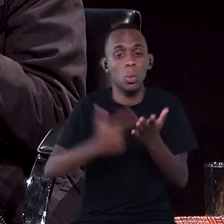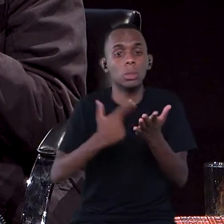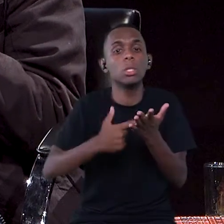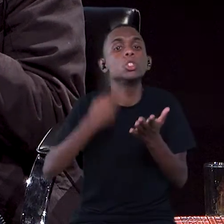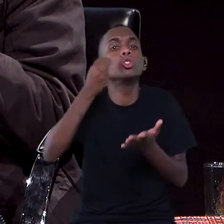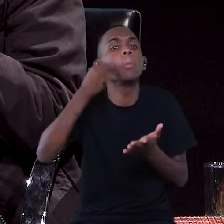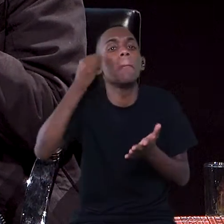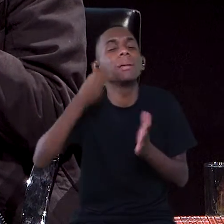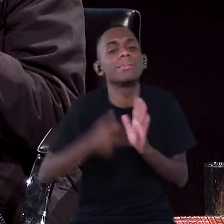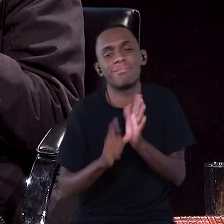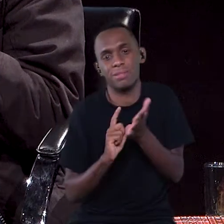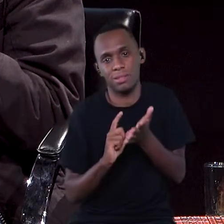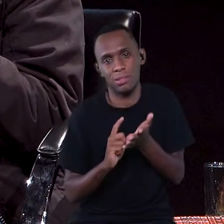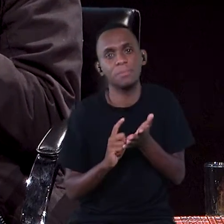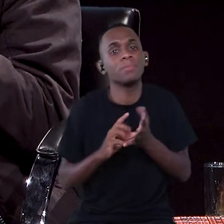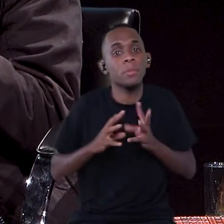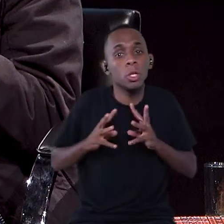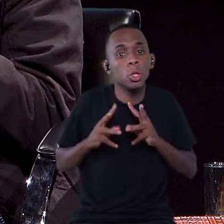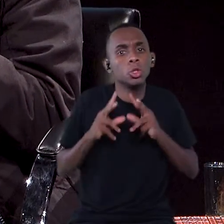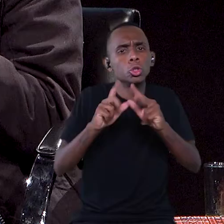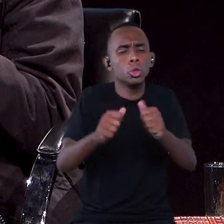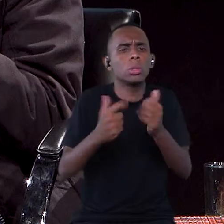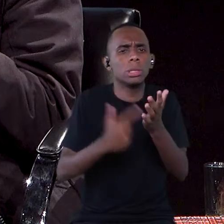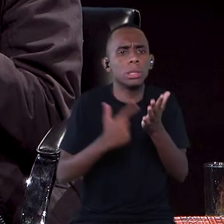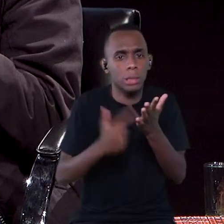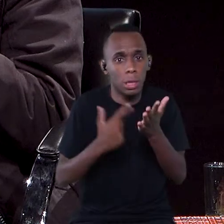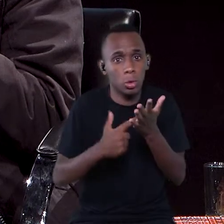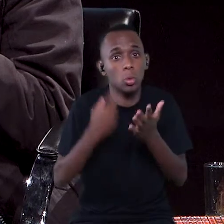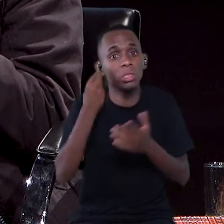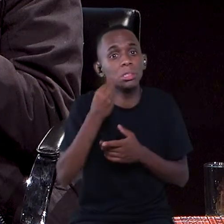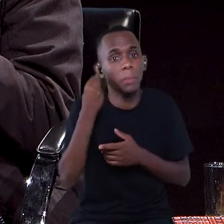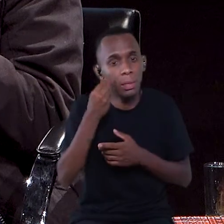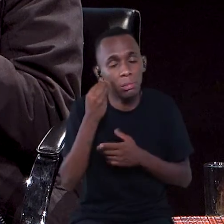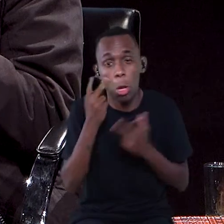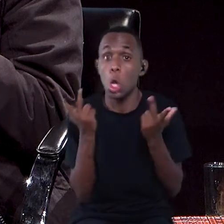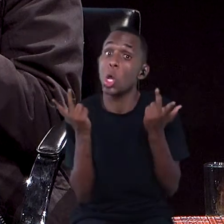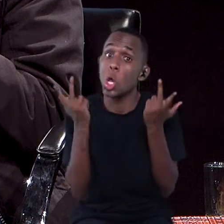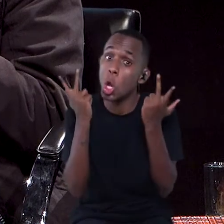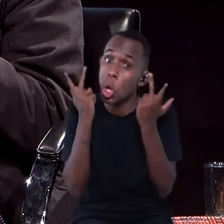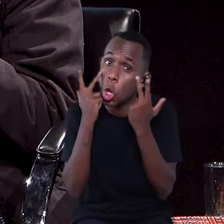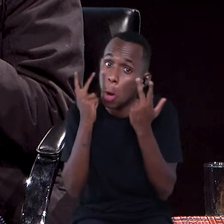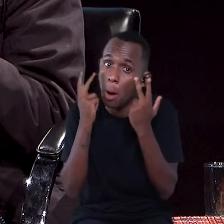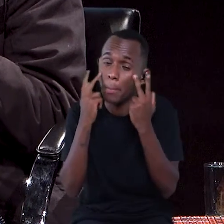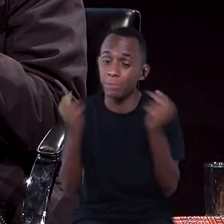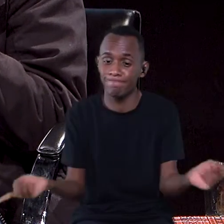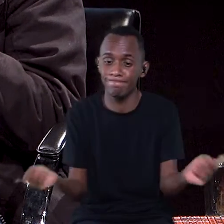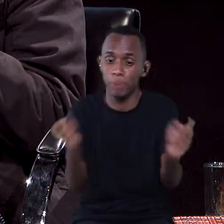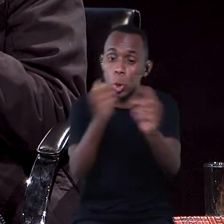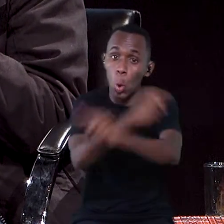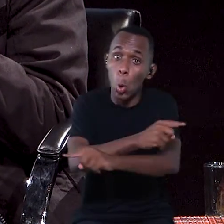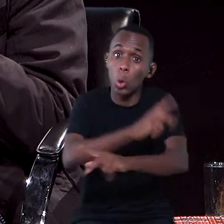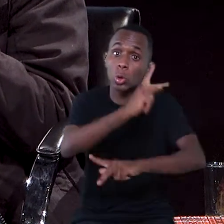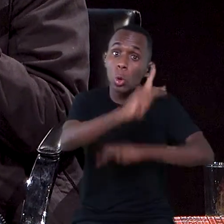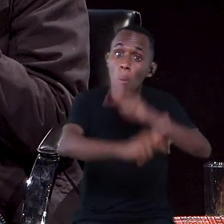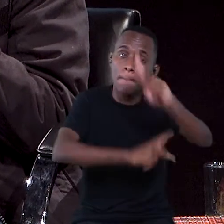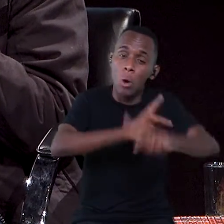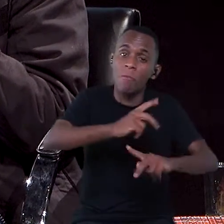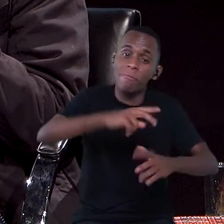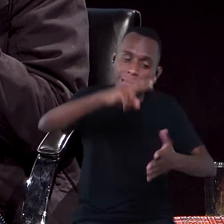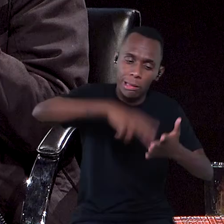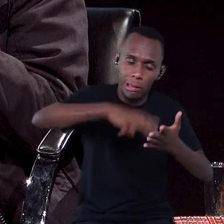experimental. E toda a literatura experimental, em geral, ela vai contra o público, ela vai contra o